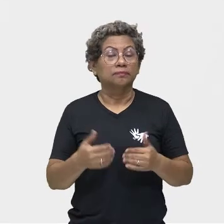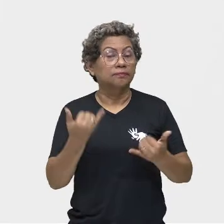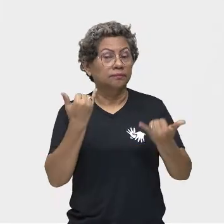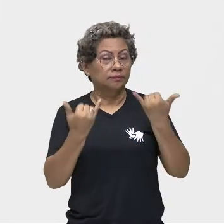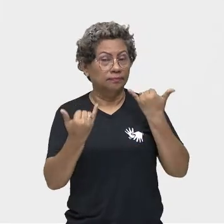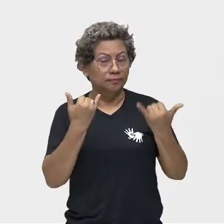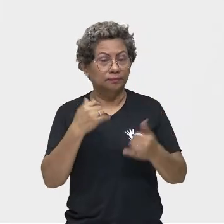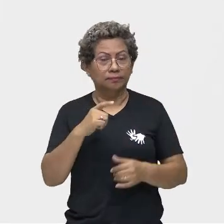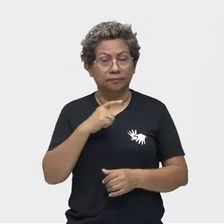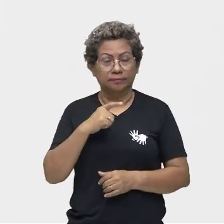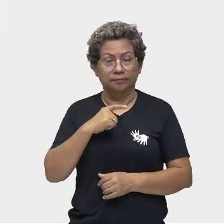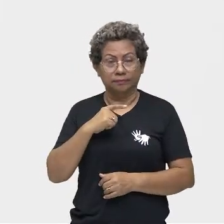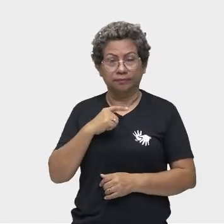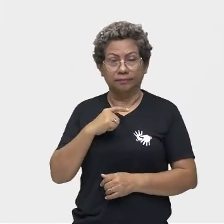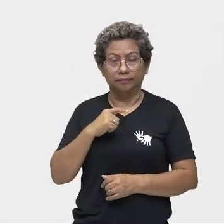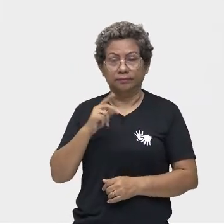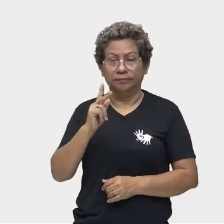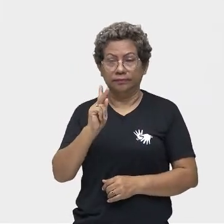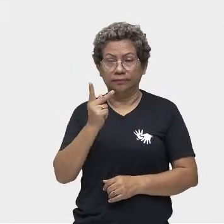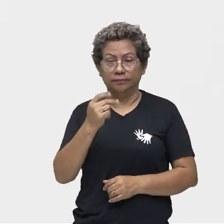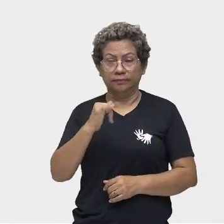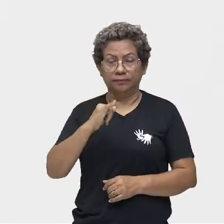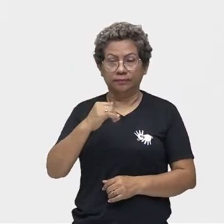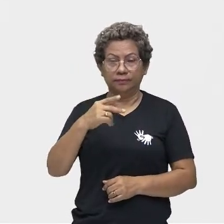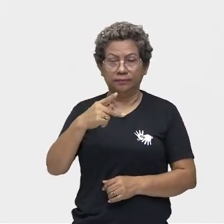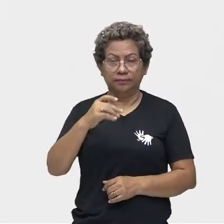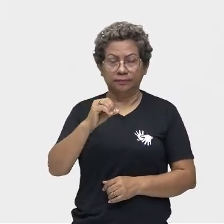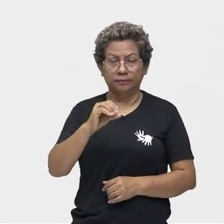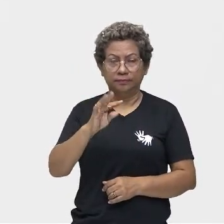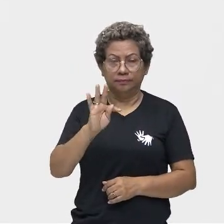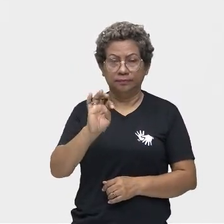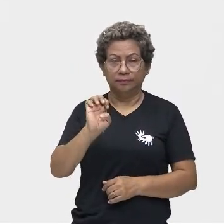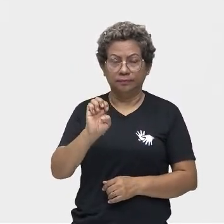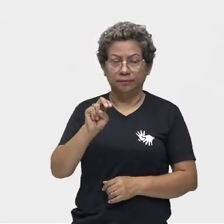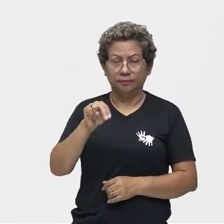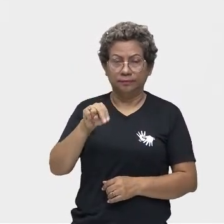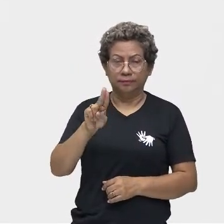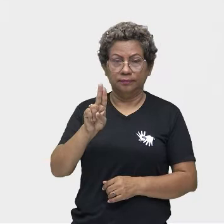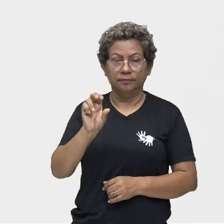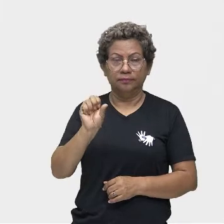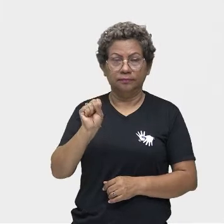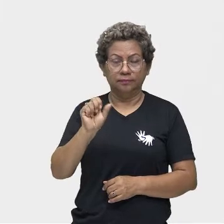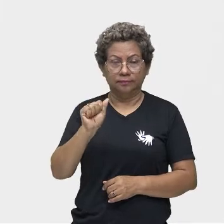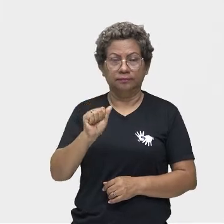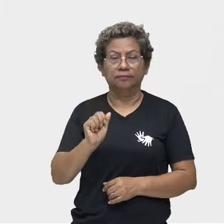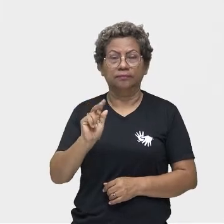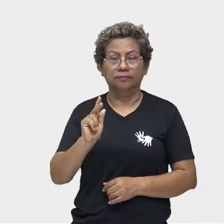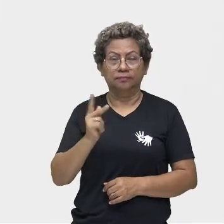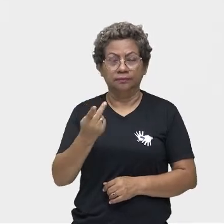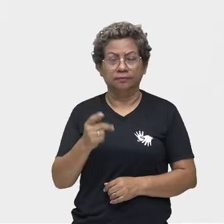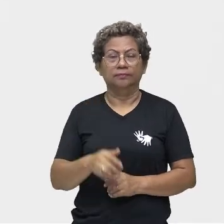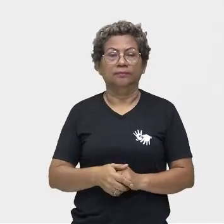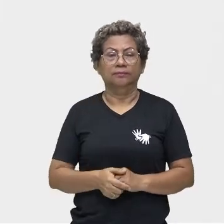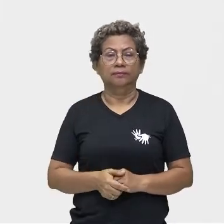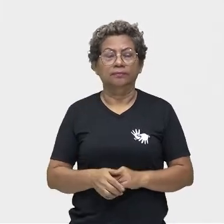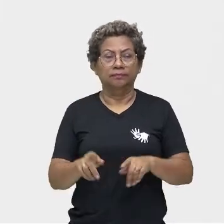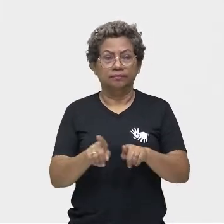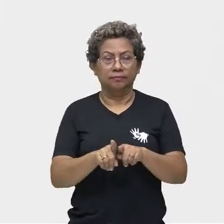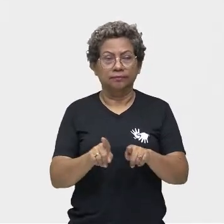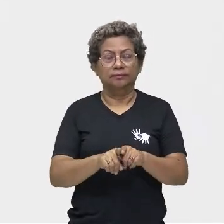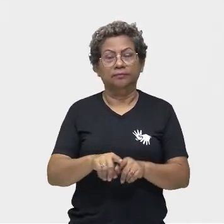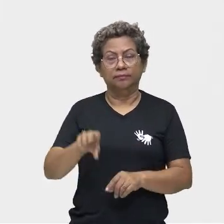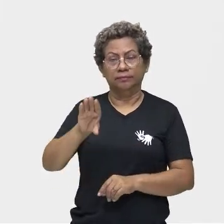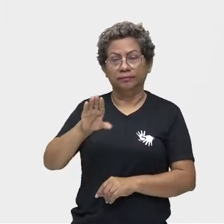a hipotenusa, certo? Nós temos aqui um cateto e desejamos